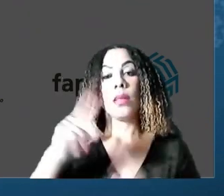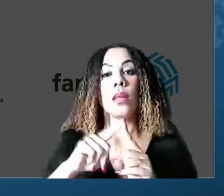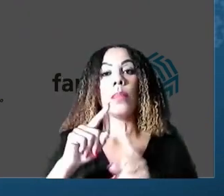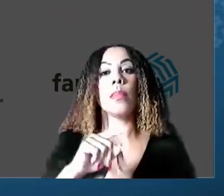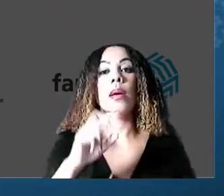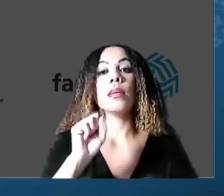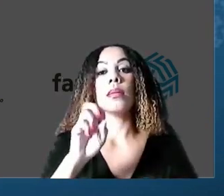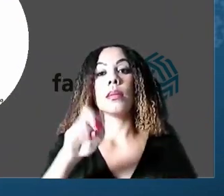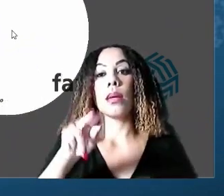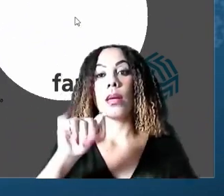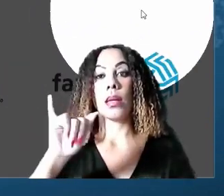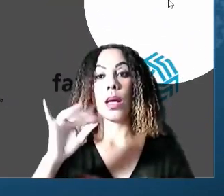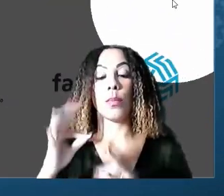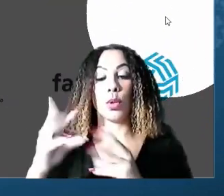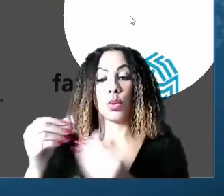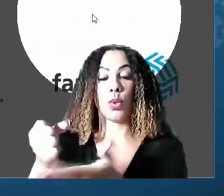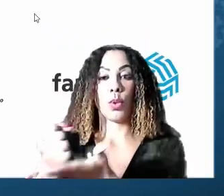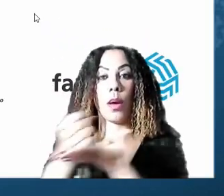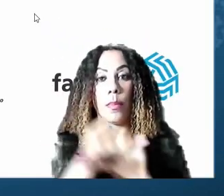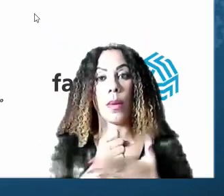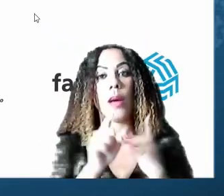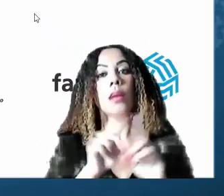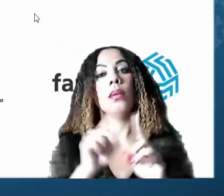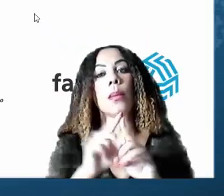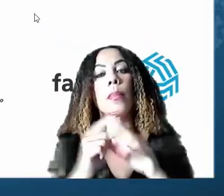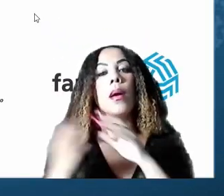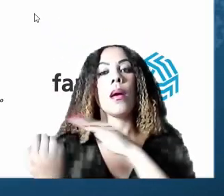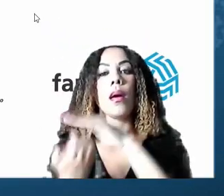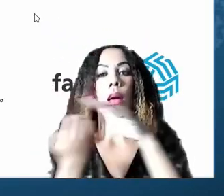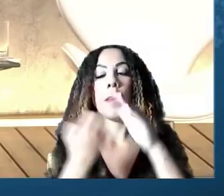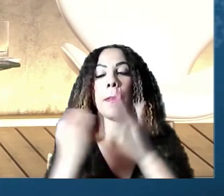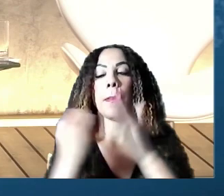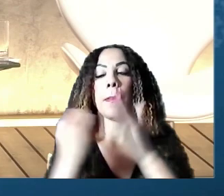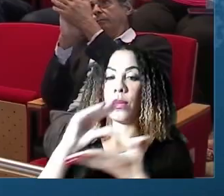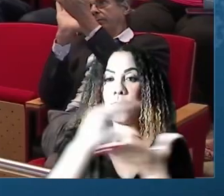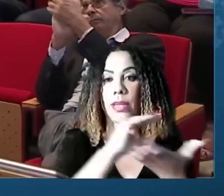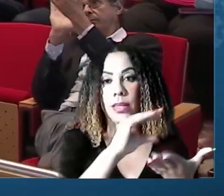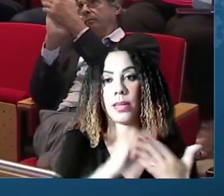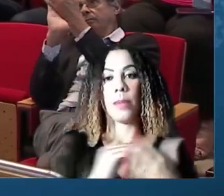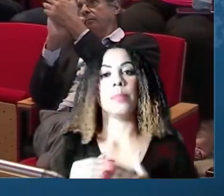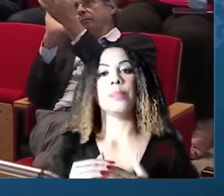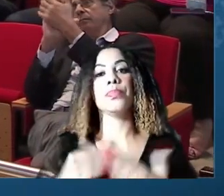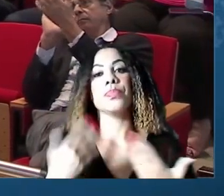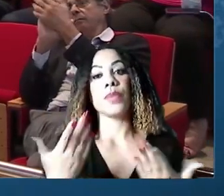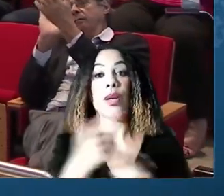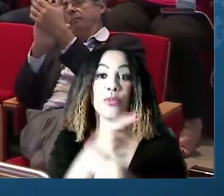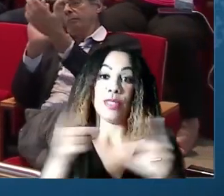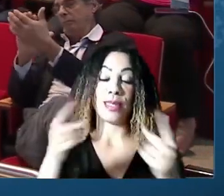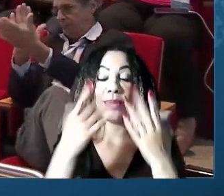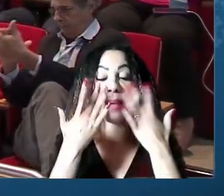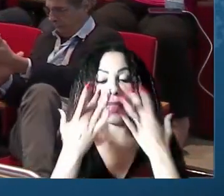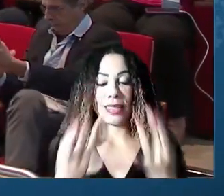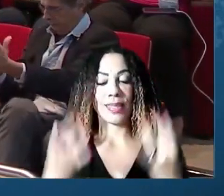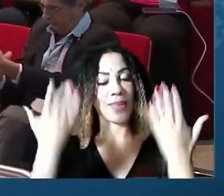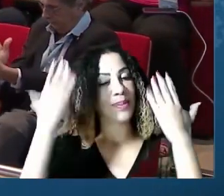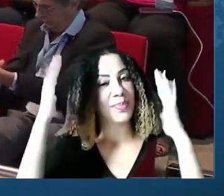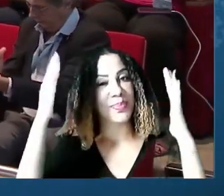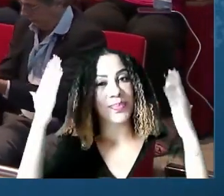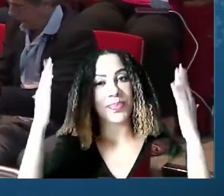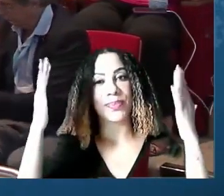o apoio, e as agências que vêm nos financiando. E a vocês pela atenção.